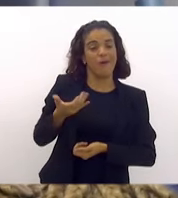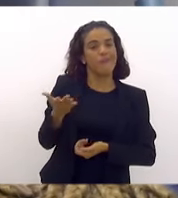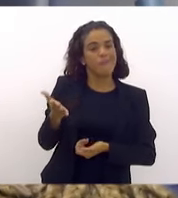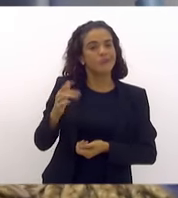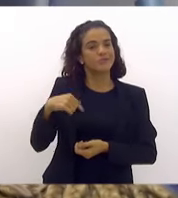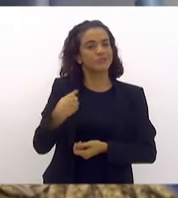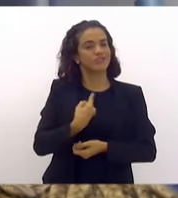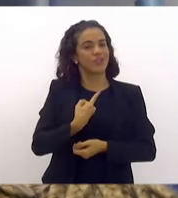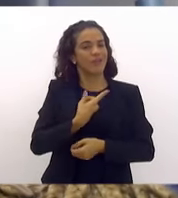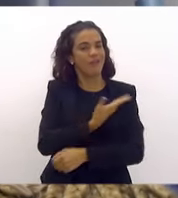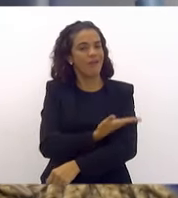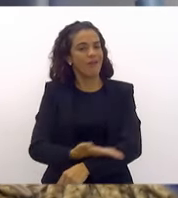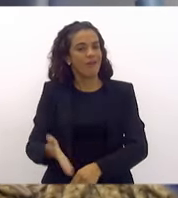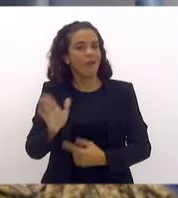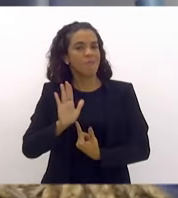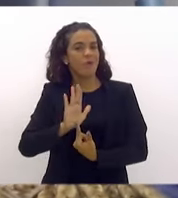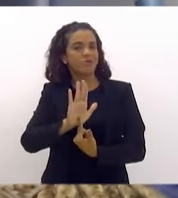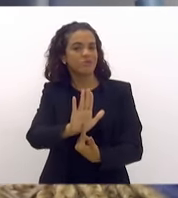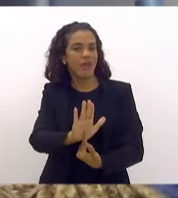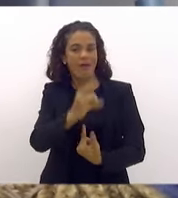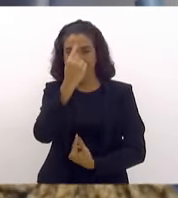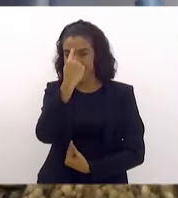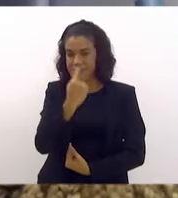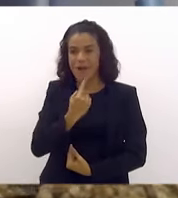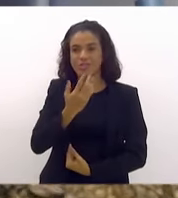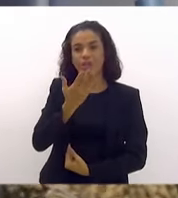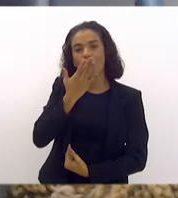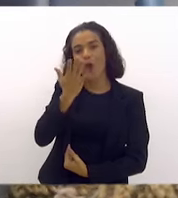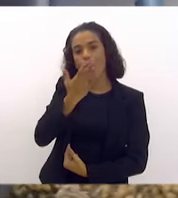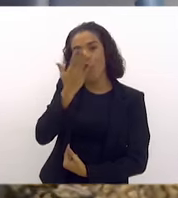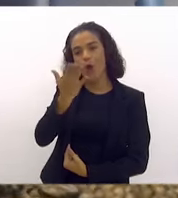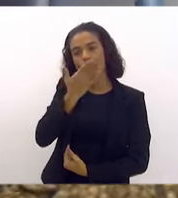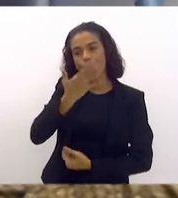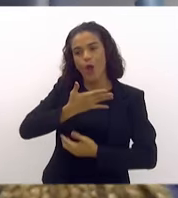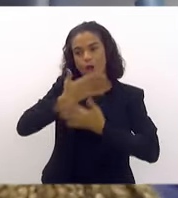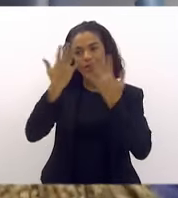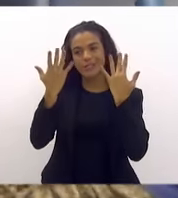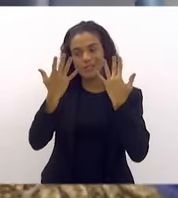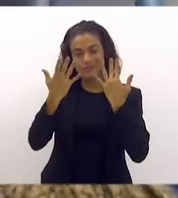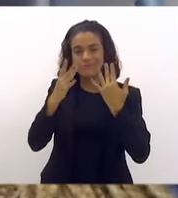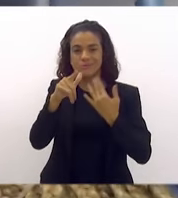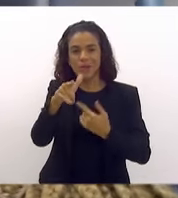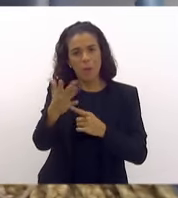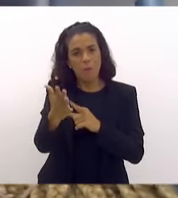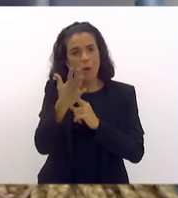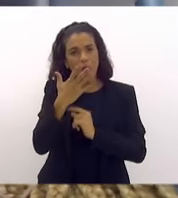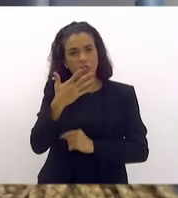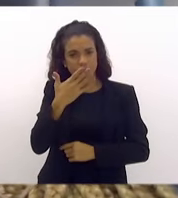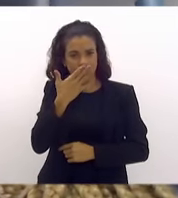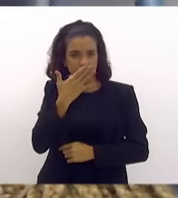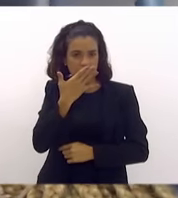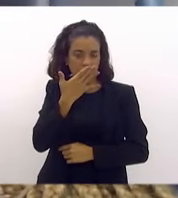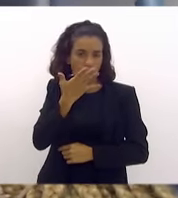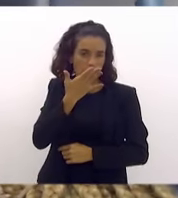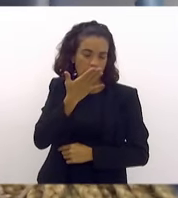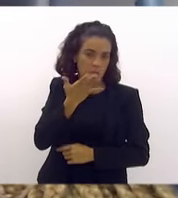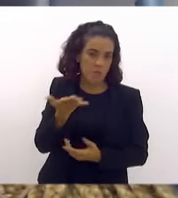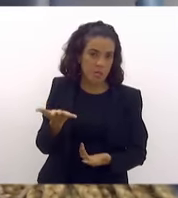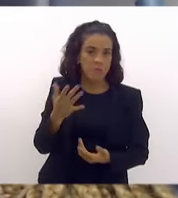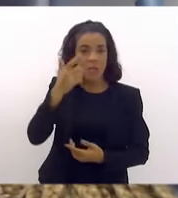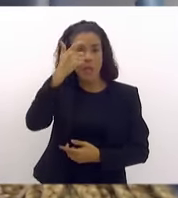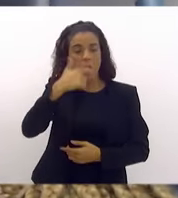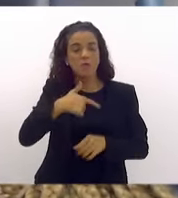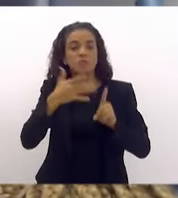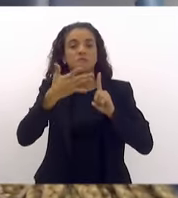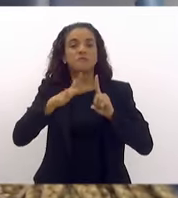costuma apresentar imagens coloridas eu falei então me apresenta a imagem colorida né vamos supor que eu sou